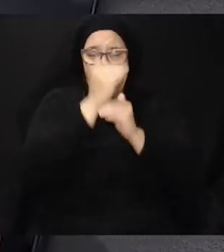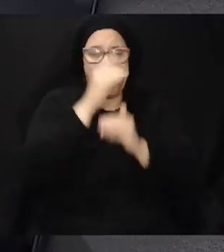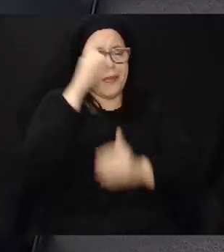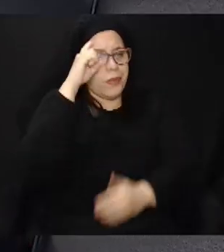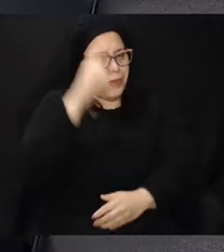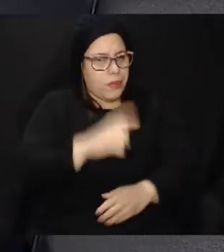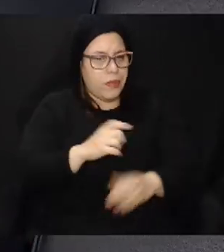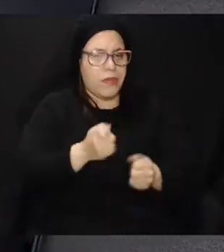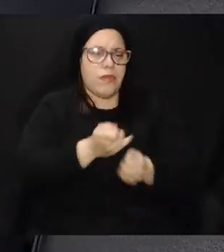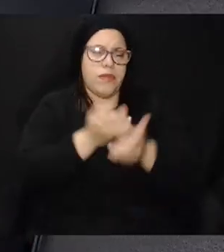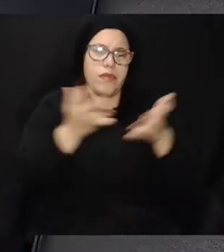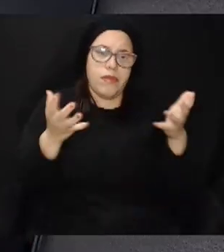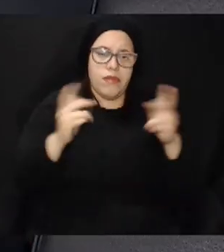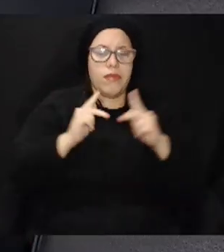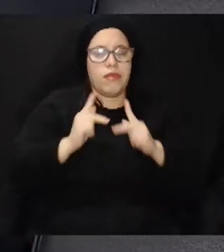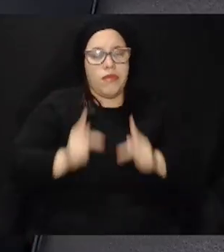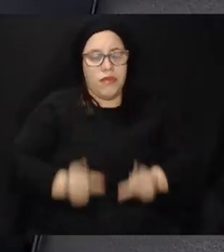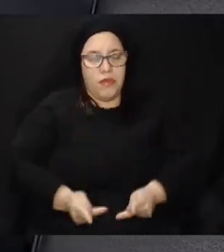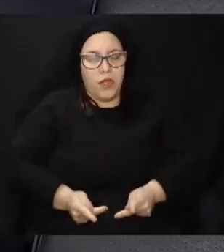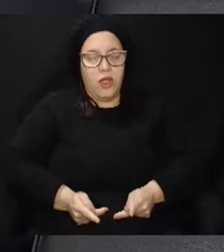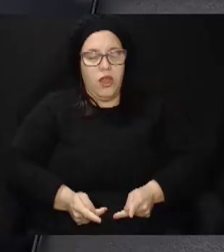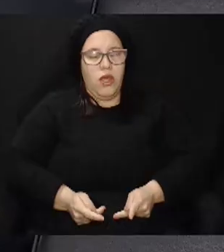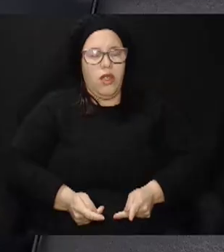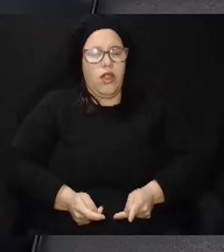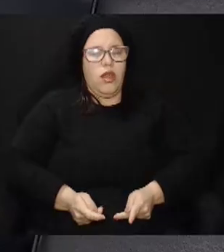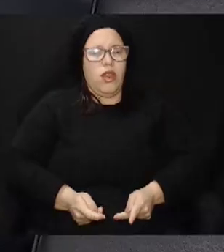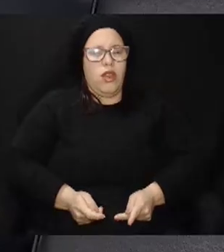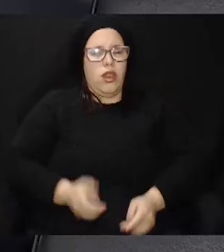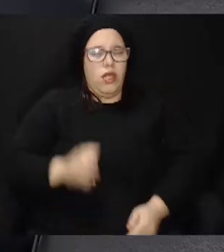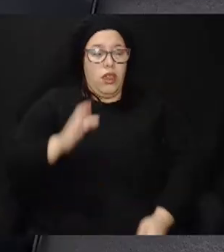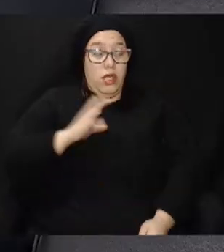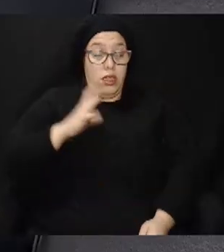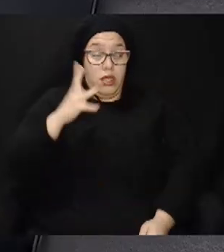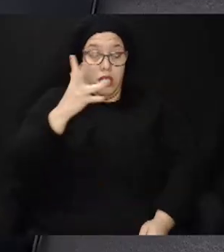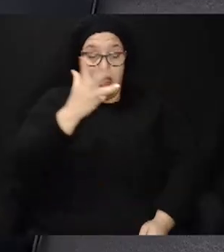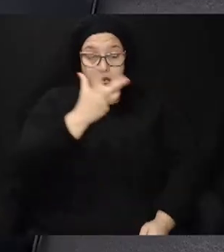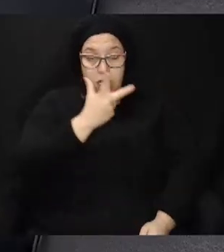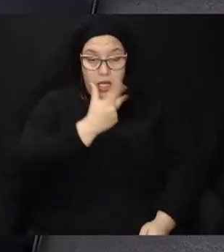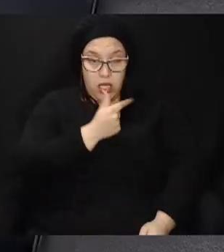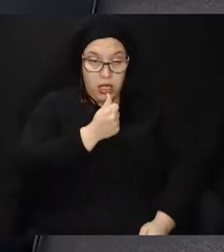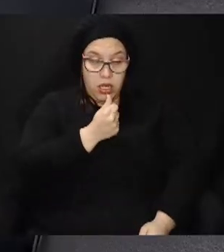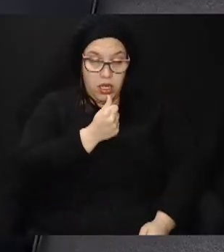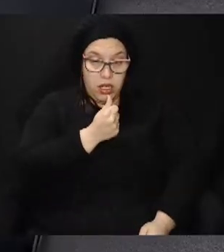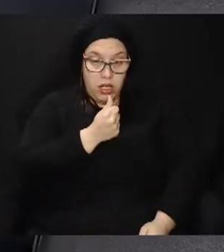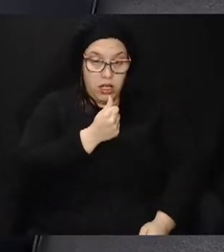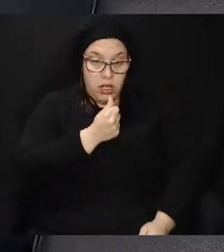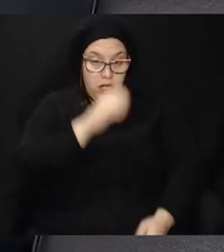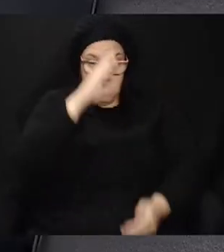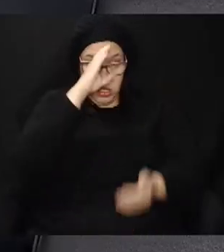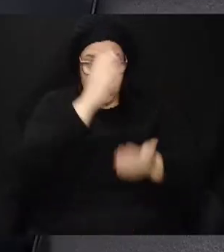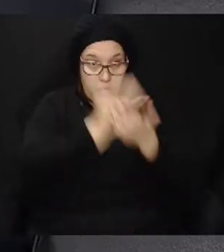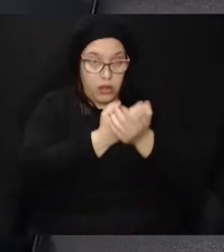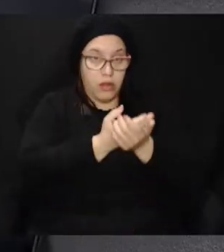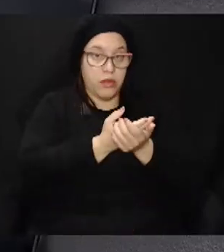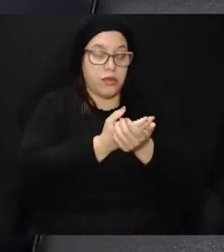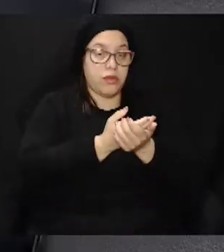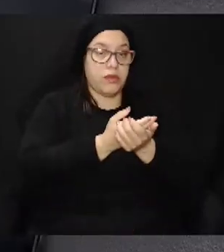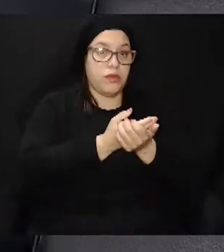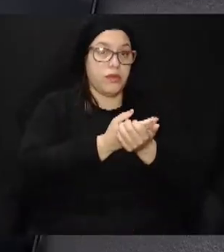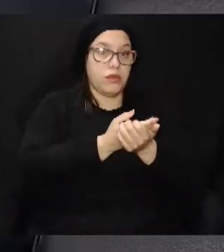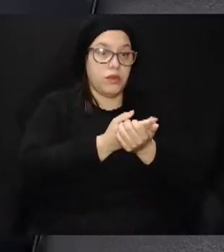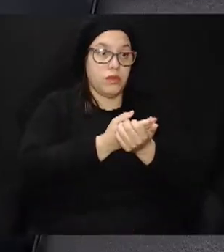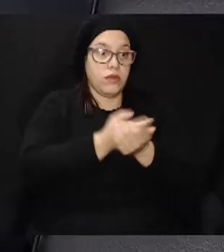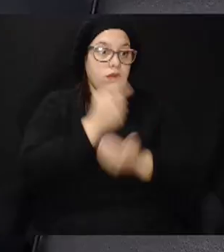de seres humanos, né, pela riqueza, né, pela beleza, por tudo aquilo que nós cremos, que nós vemos